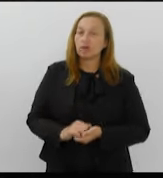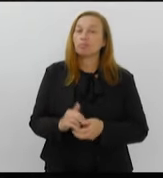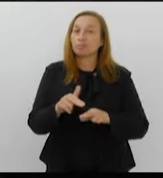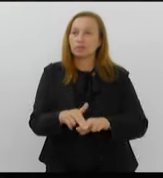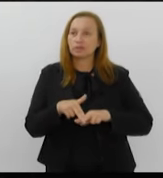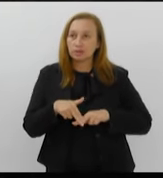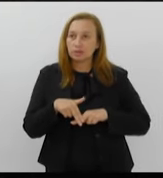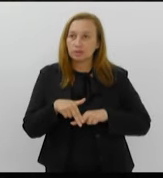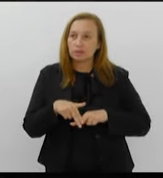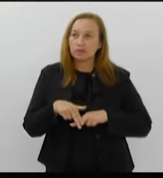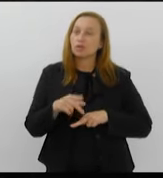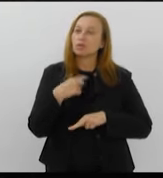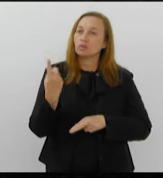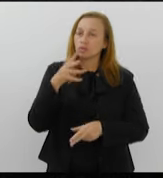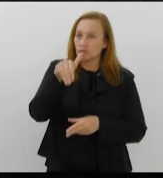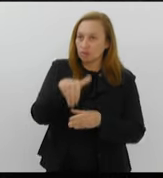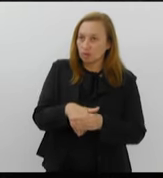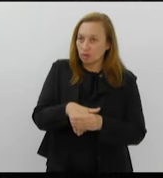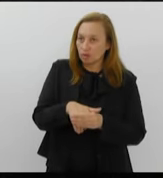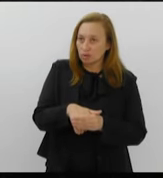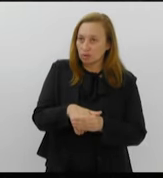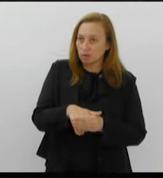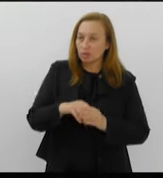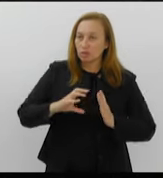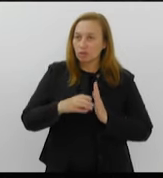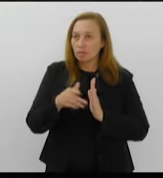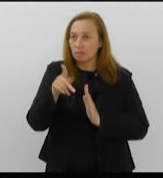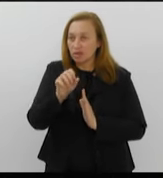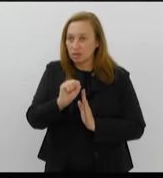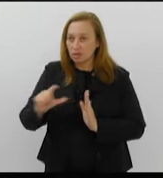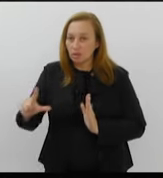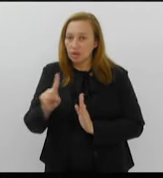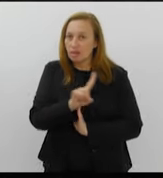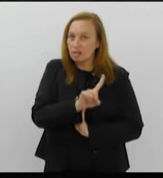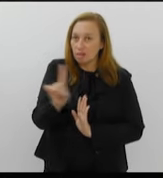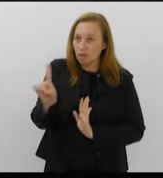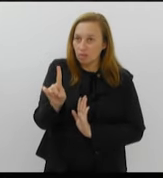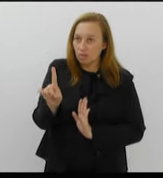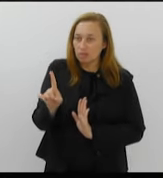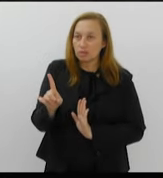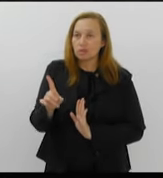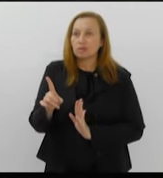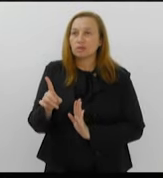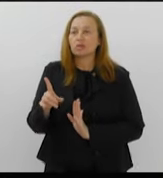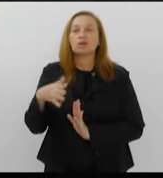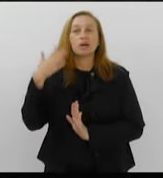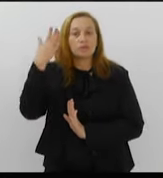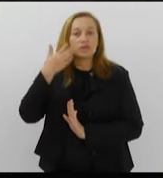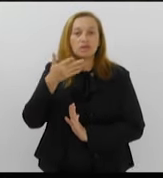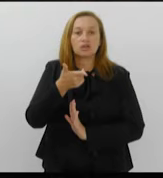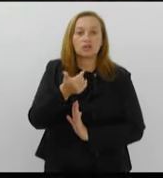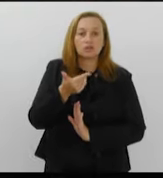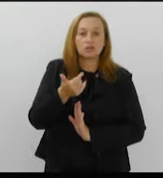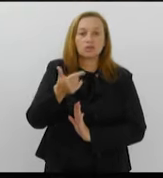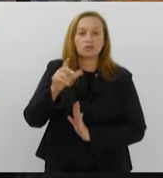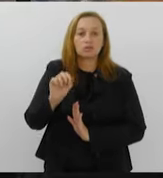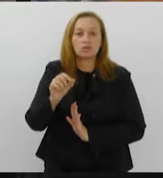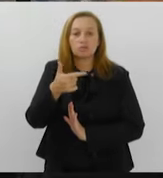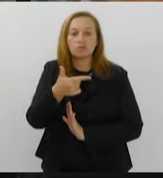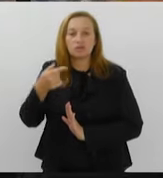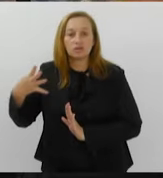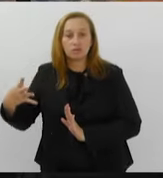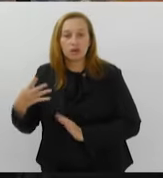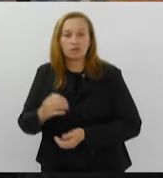isso, o nosso voto, o voto da bancada do PSOL, é não à mensagem 12 de 2024.